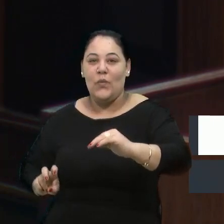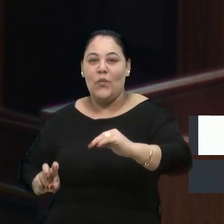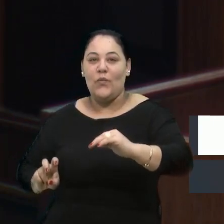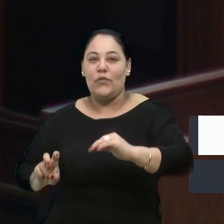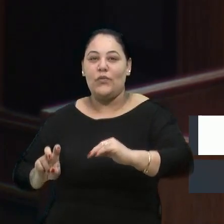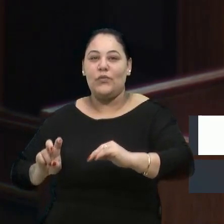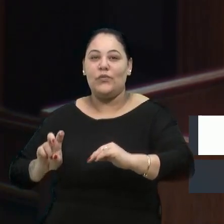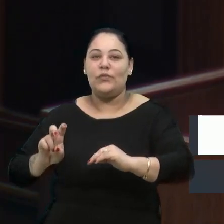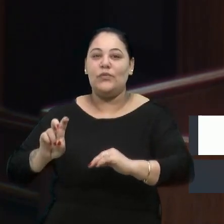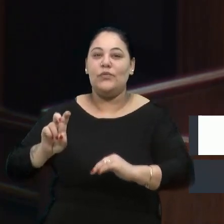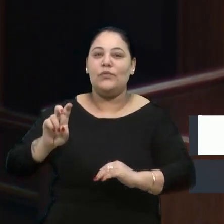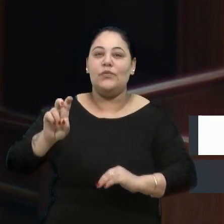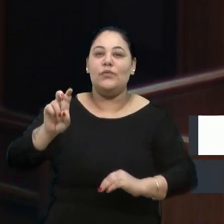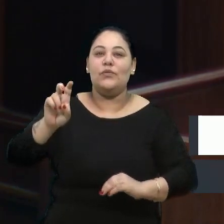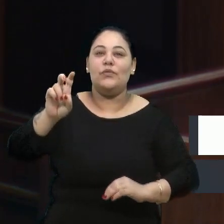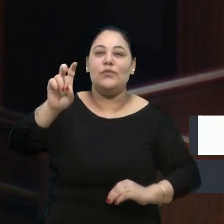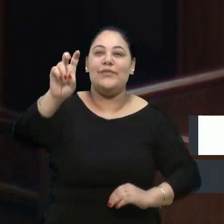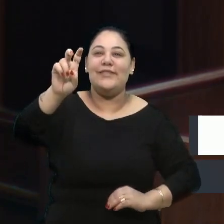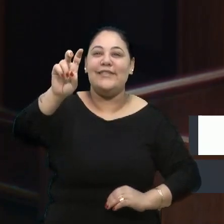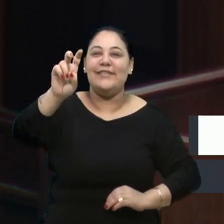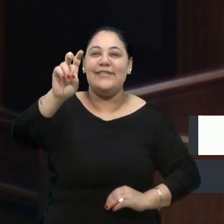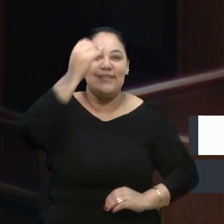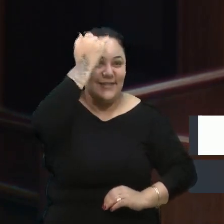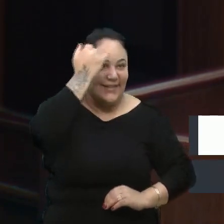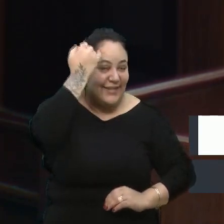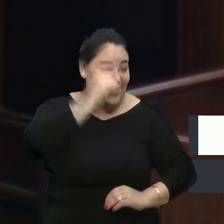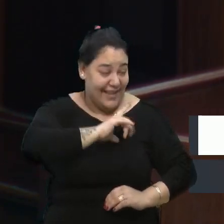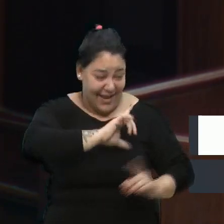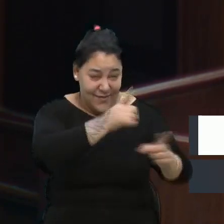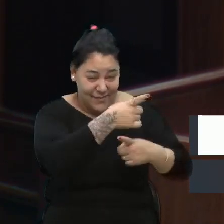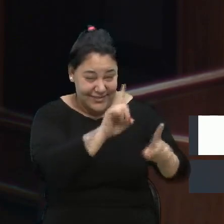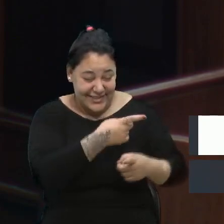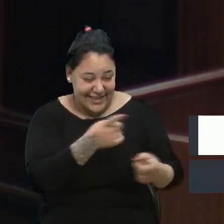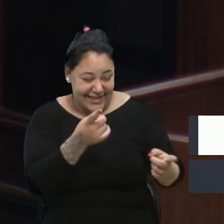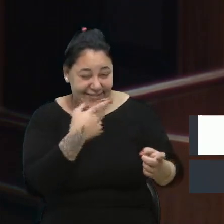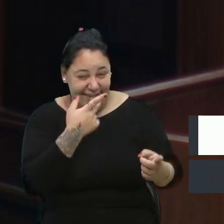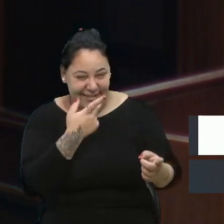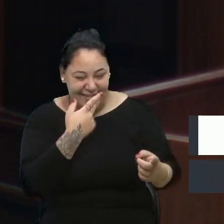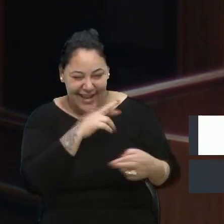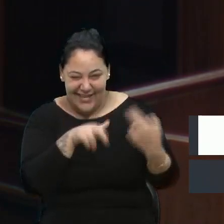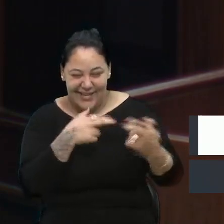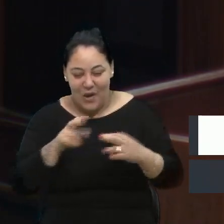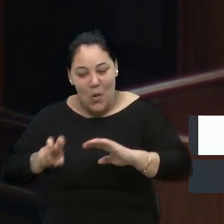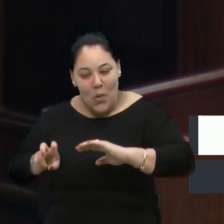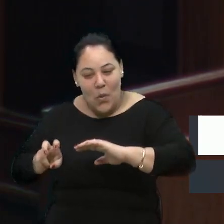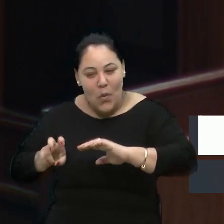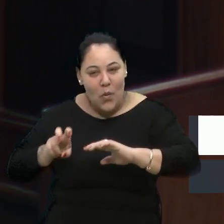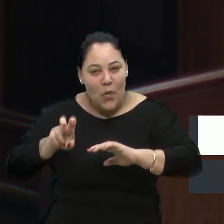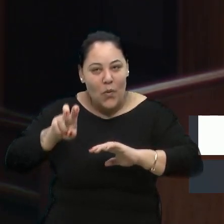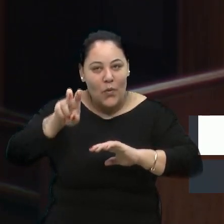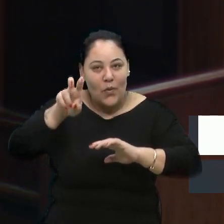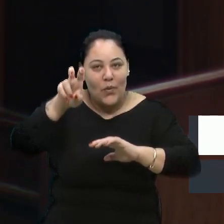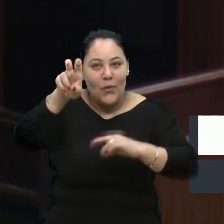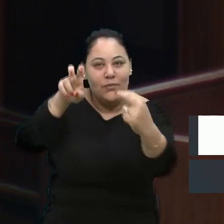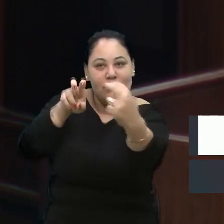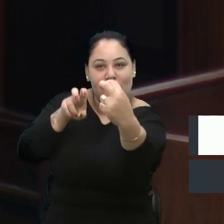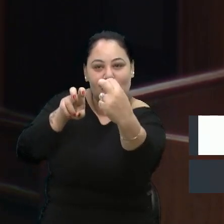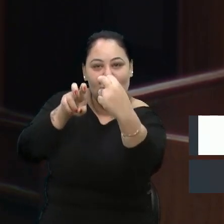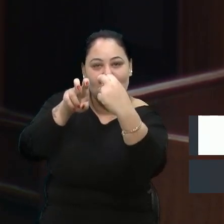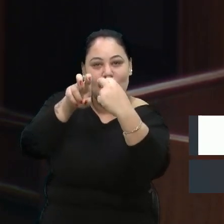Vereador D'Ambrós, eu não sei se aquela música de escada rolante foi feita justamente pela escada rolante, pela novidade da escada rolante